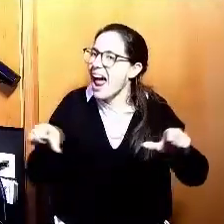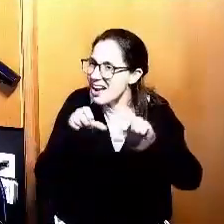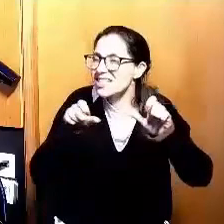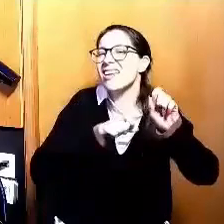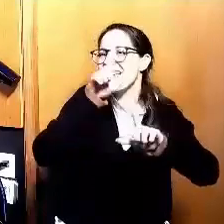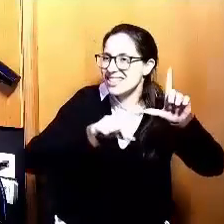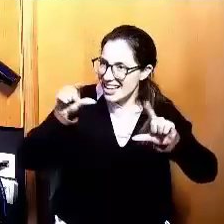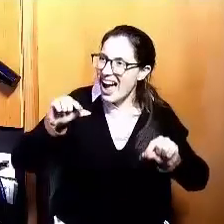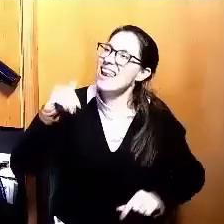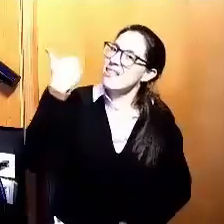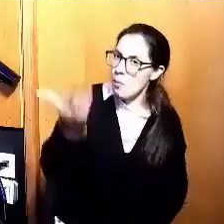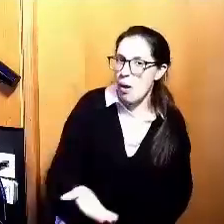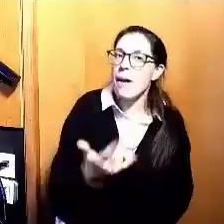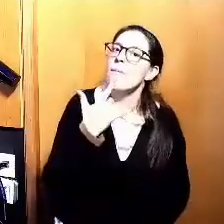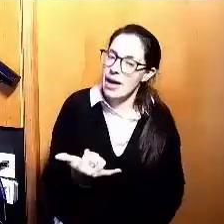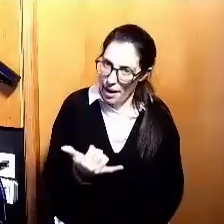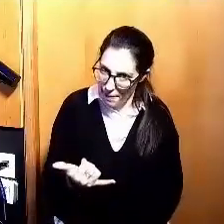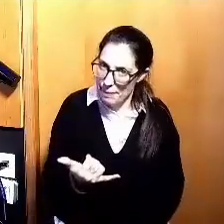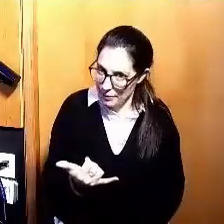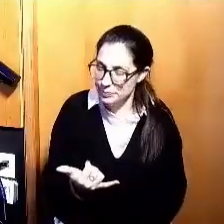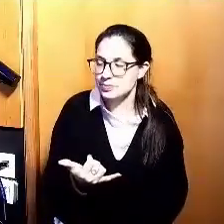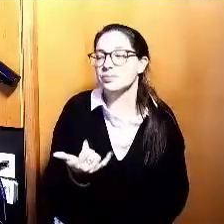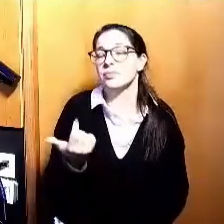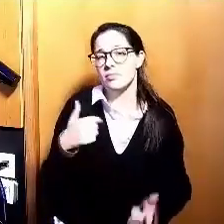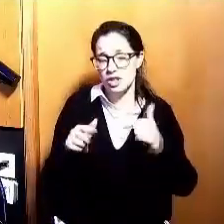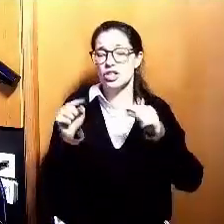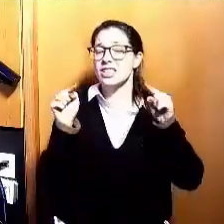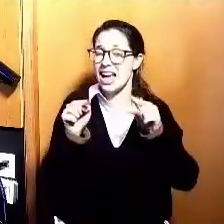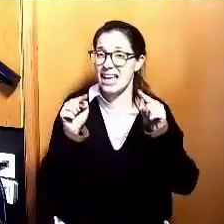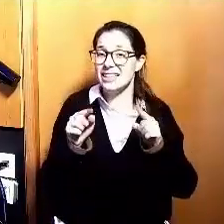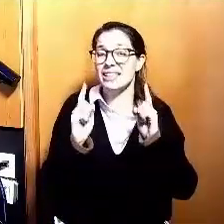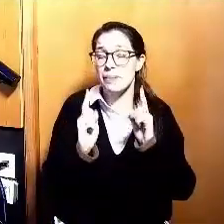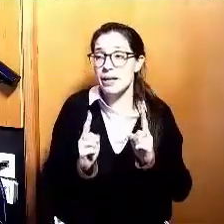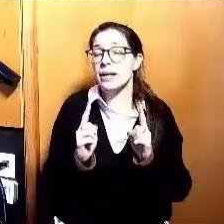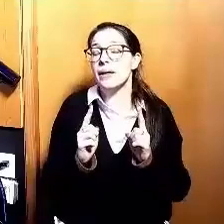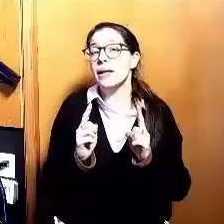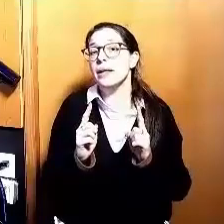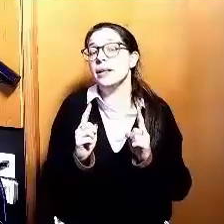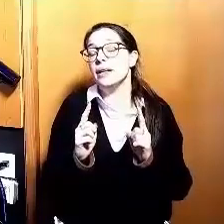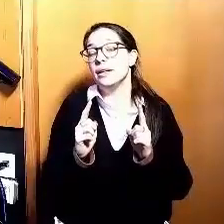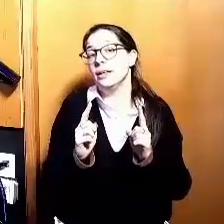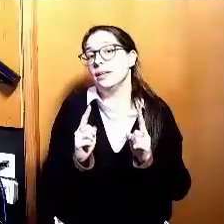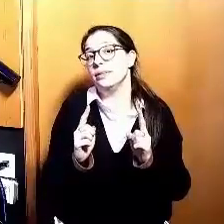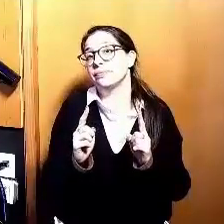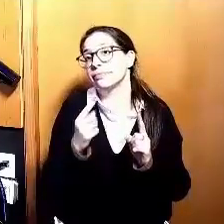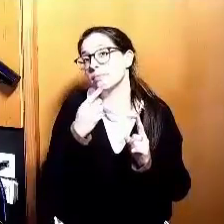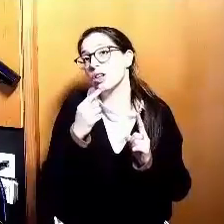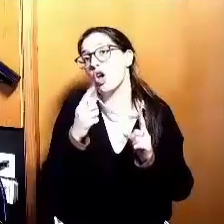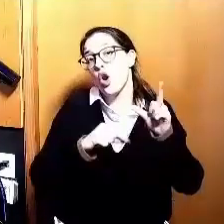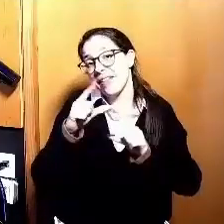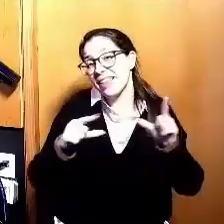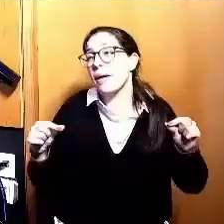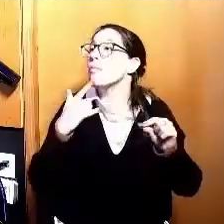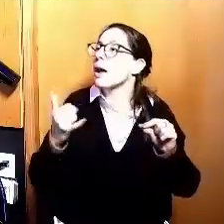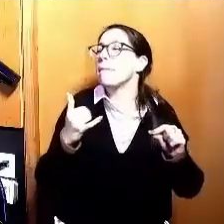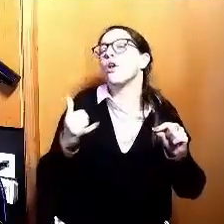uma projeção estatística também ficou muito presente, e aí os dados tinham que ser dados abertos, né? Quem divulgava números em redes